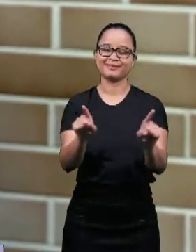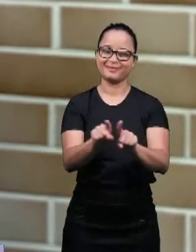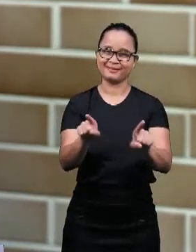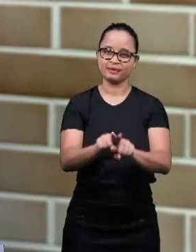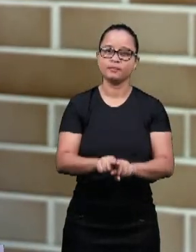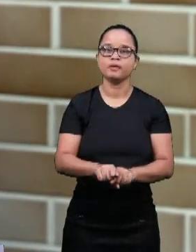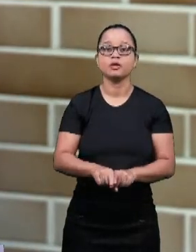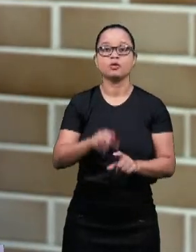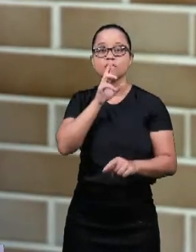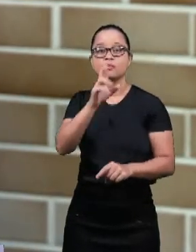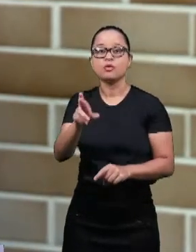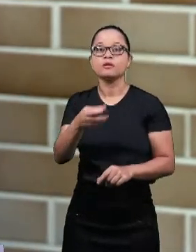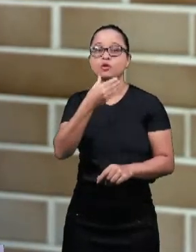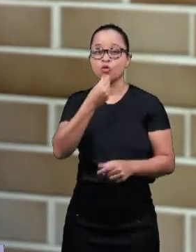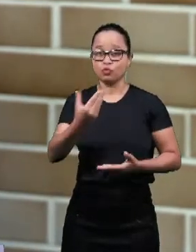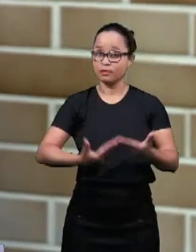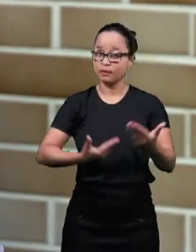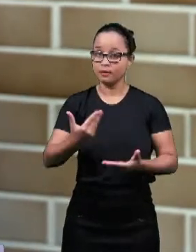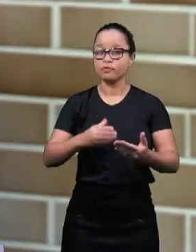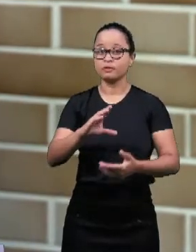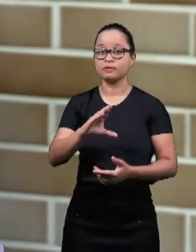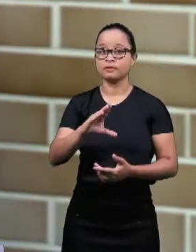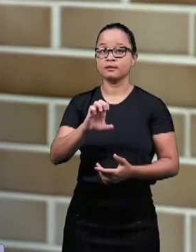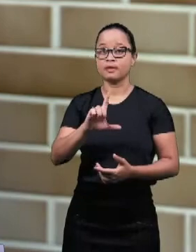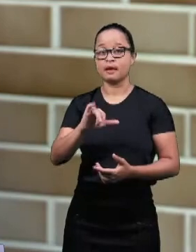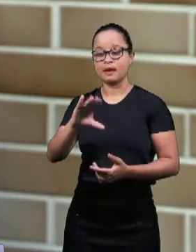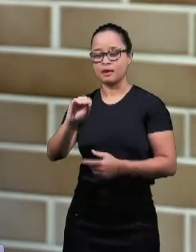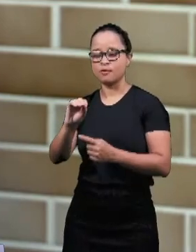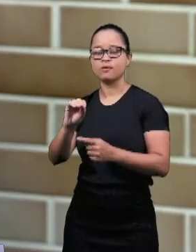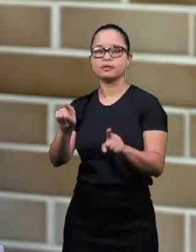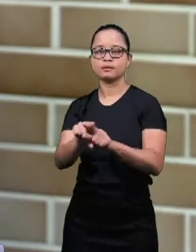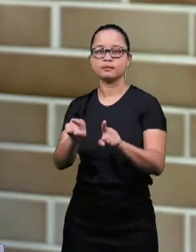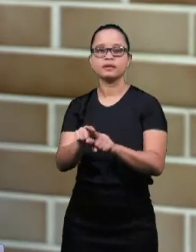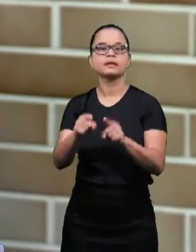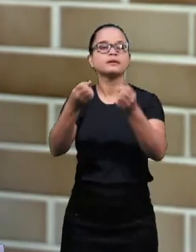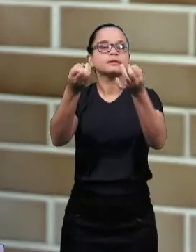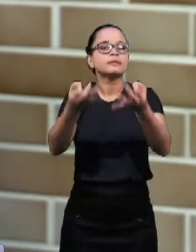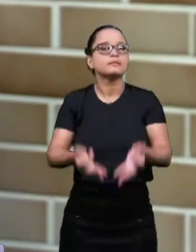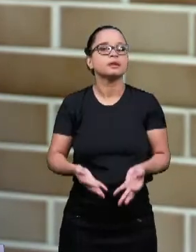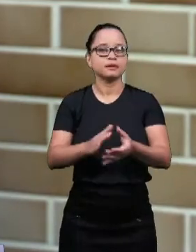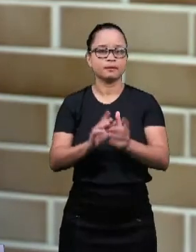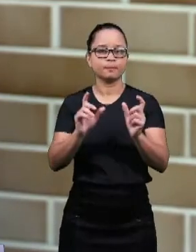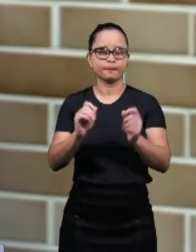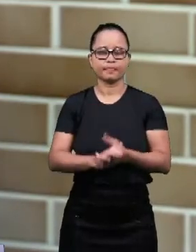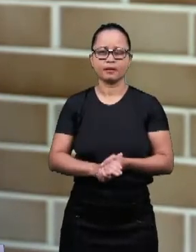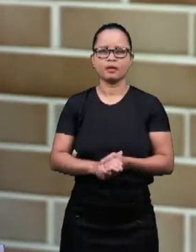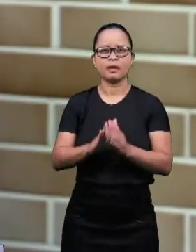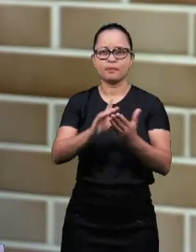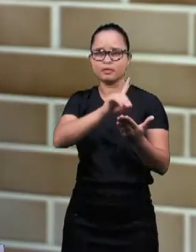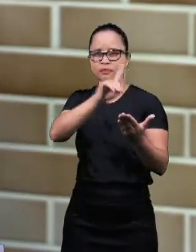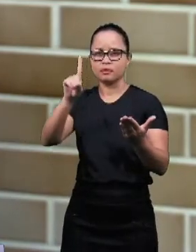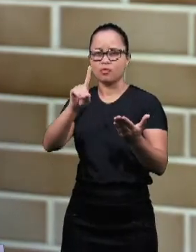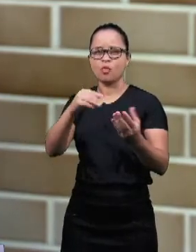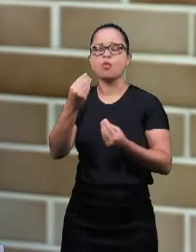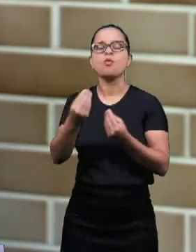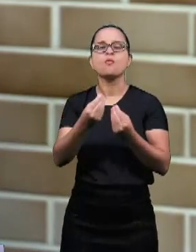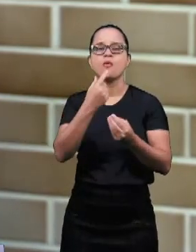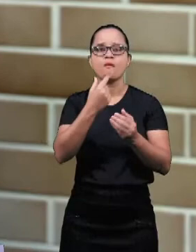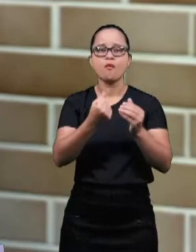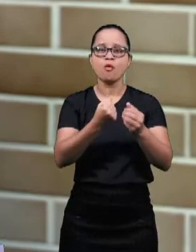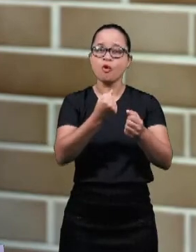Célio Luiz, quando ele expressa a palavra e o sangue como colunas